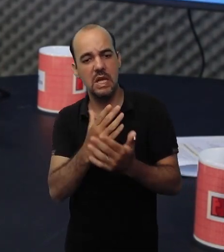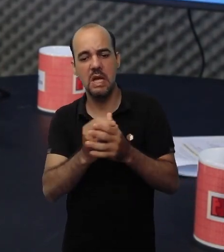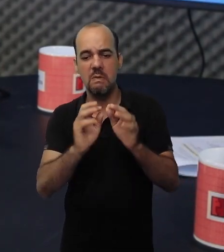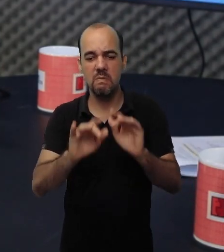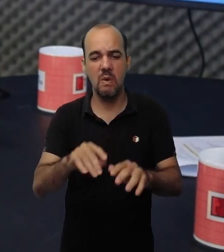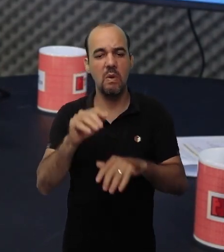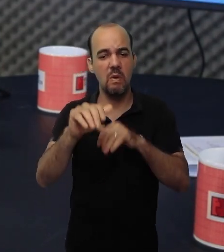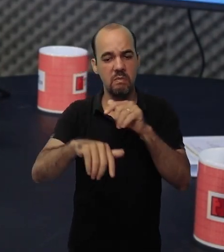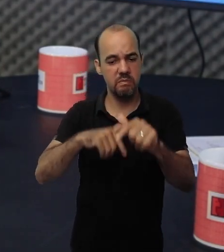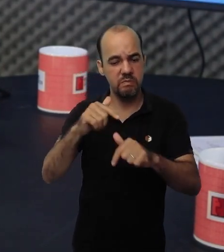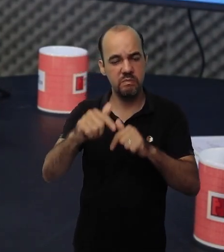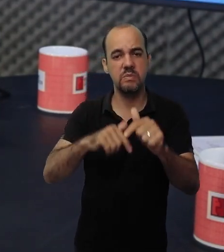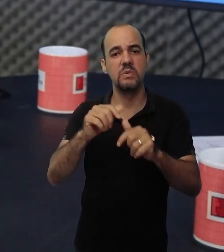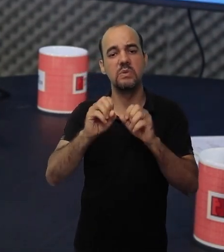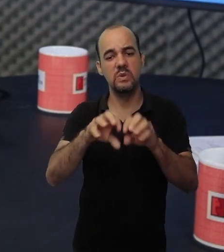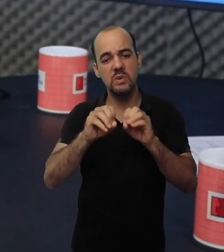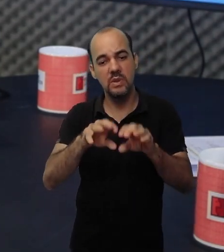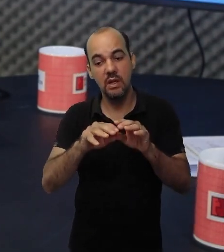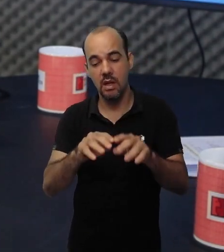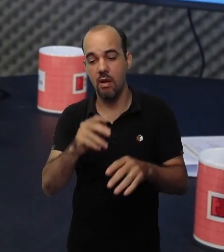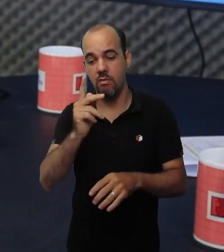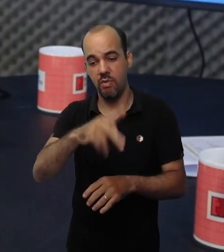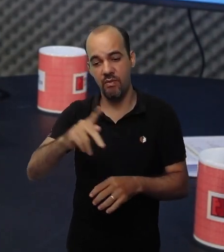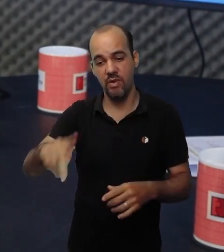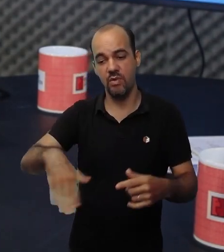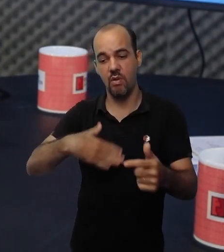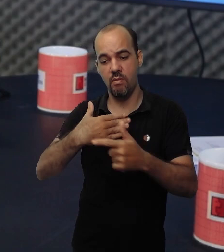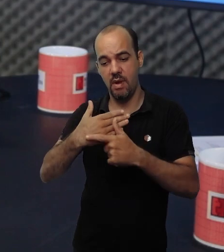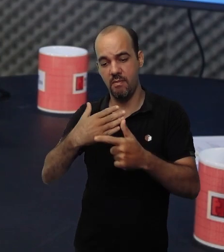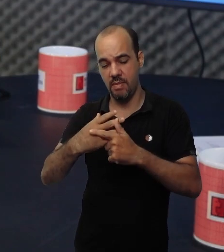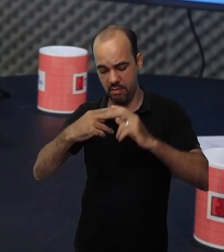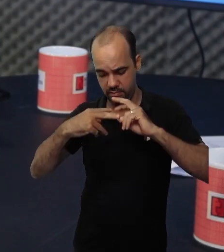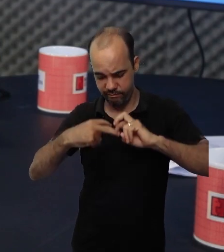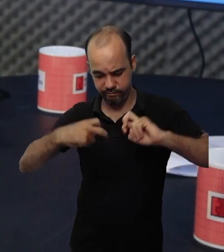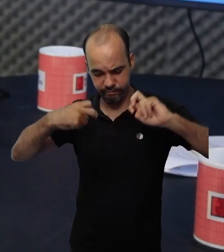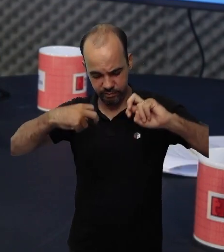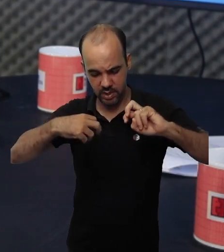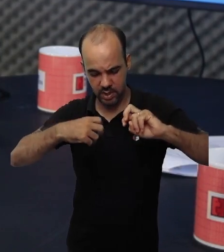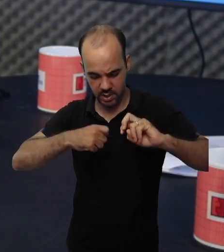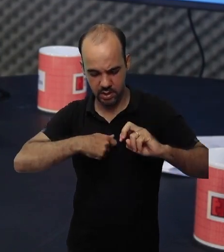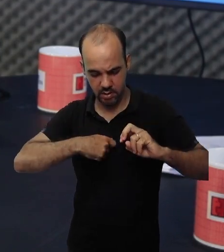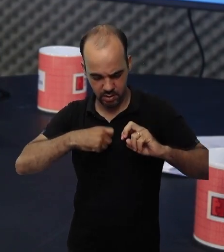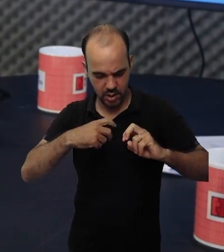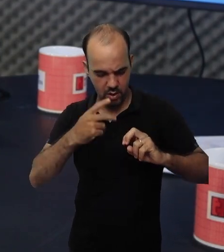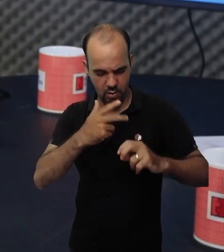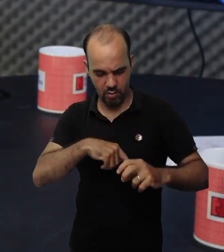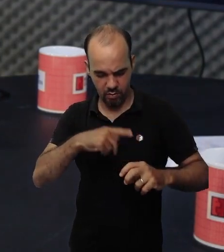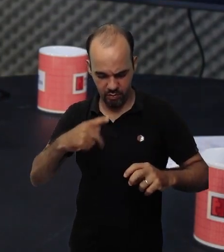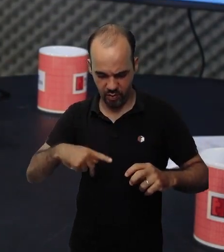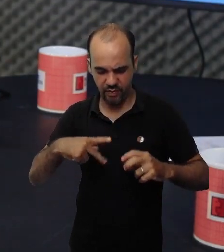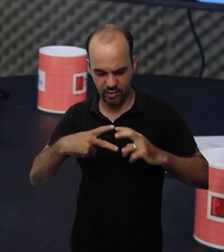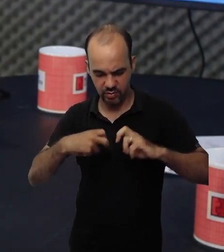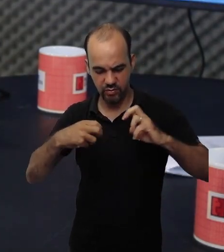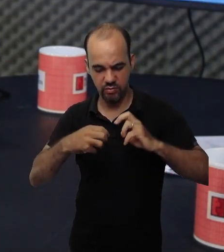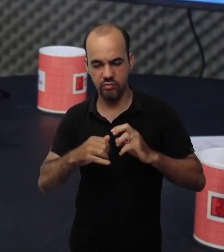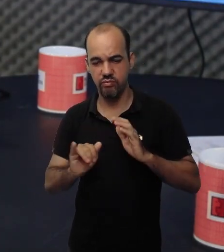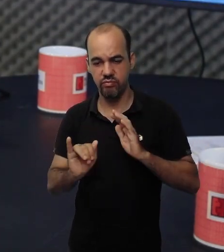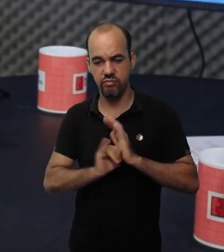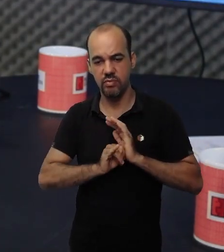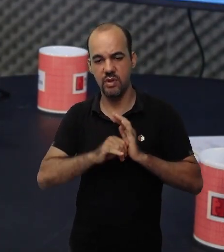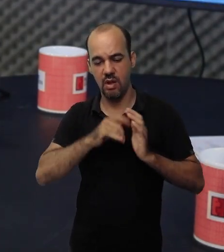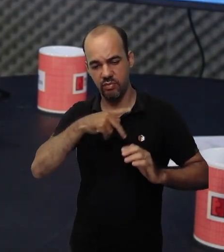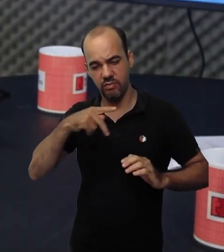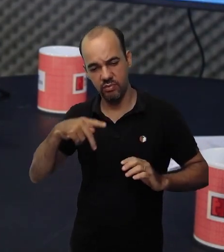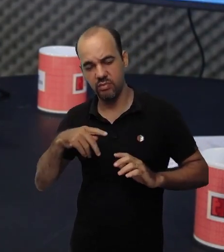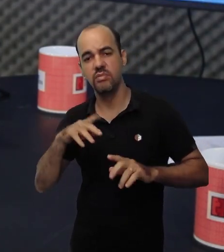como professores, agentes de mudança, né? E entender que o aluno,